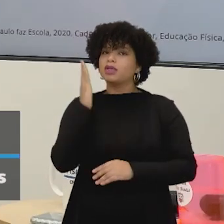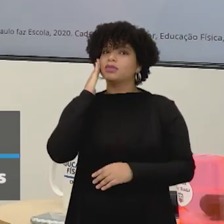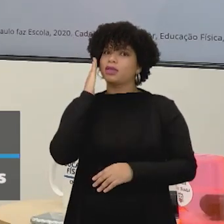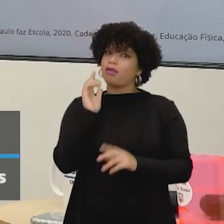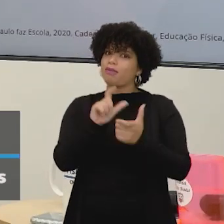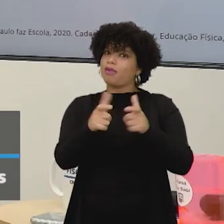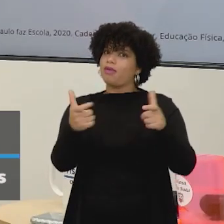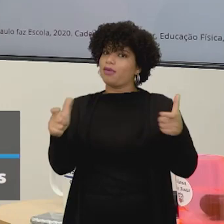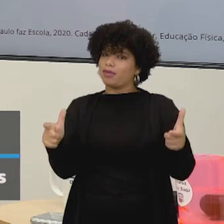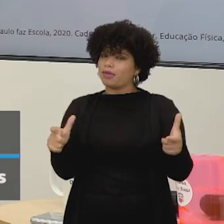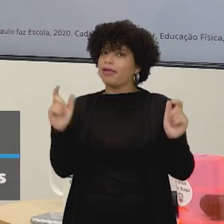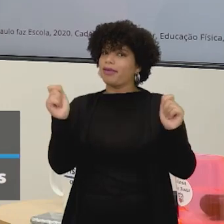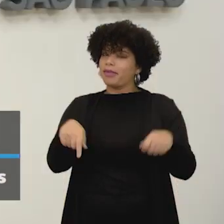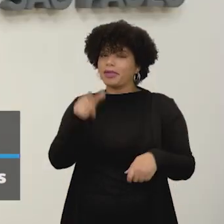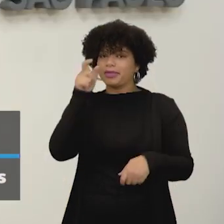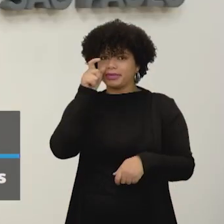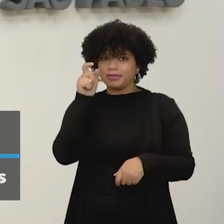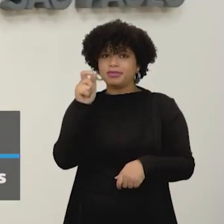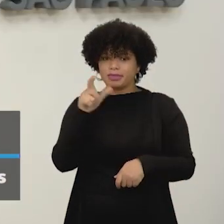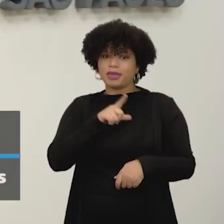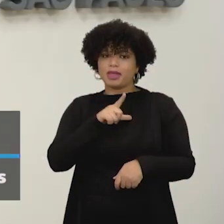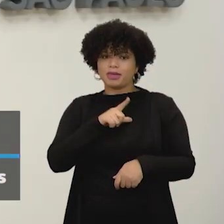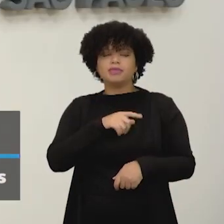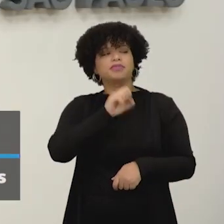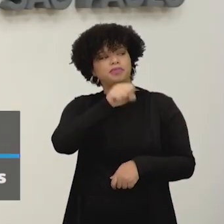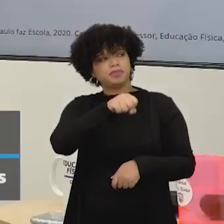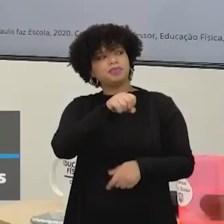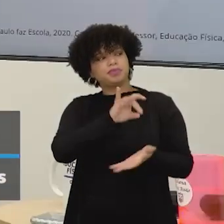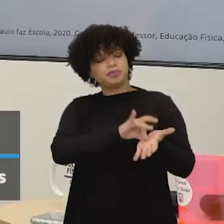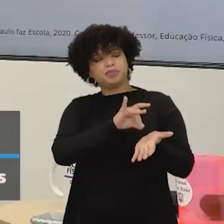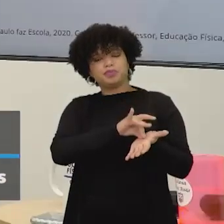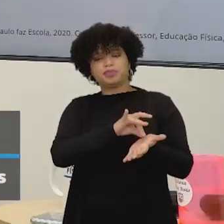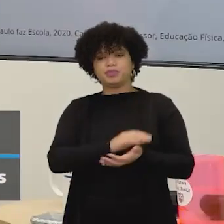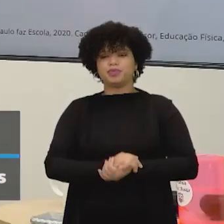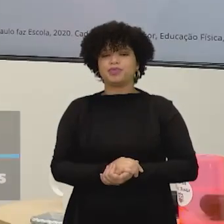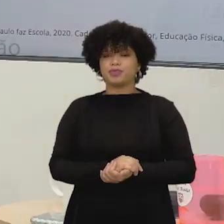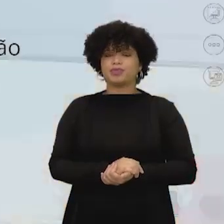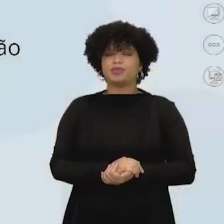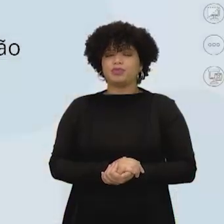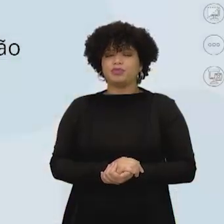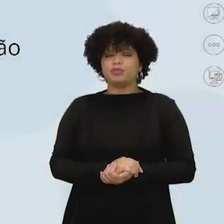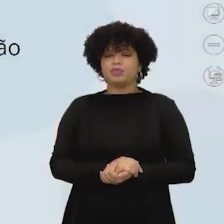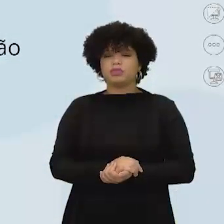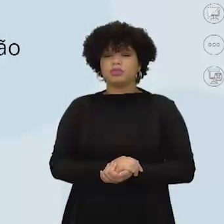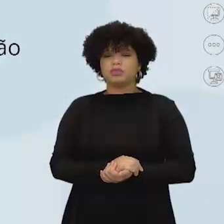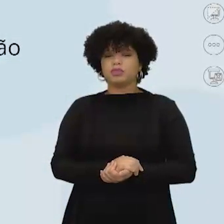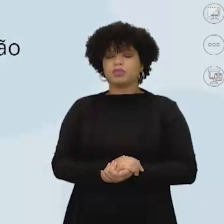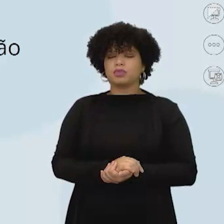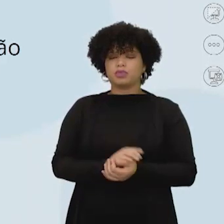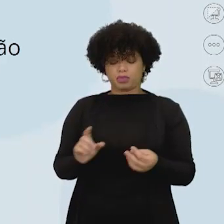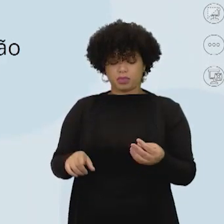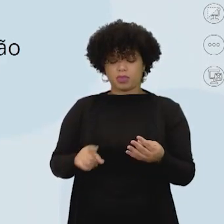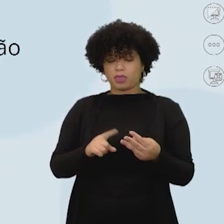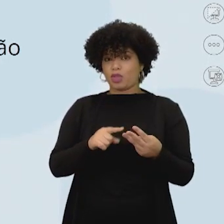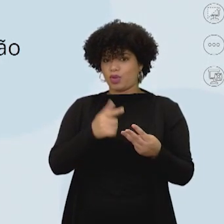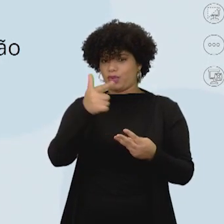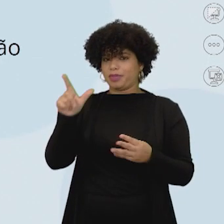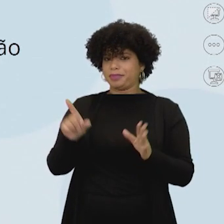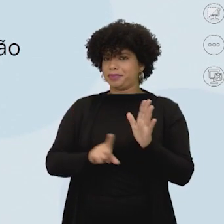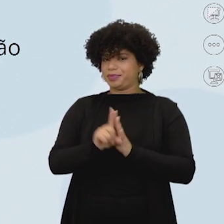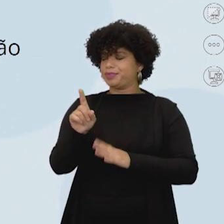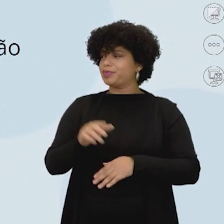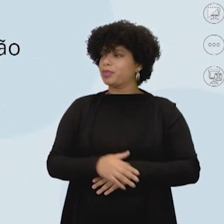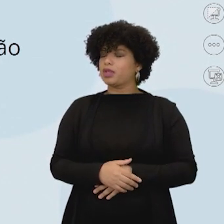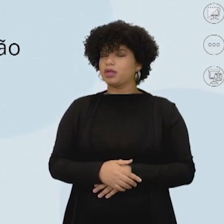pesquisa falasse que sim, hein? Pudesse assistir, né? De quais formas poderíamos promover a prática esportiva